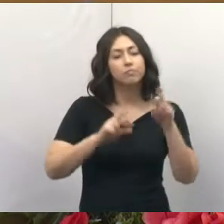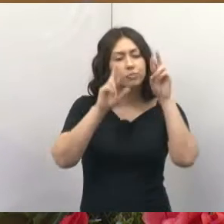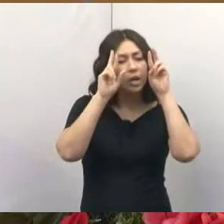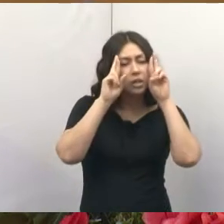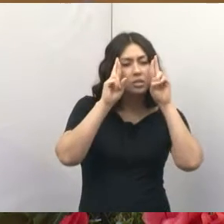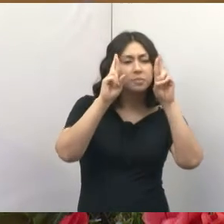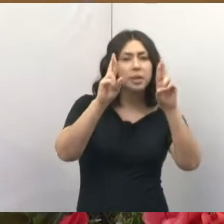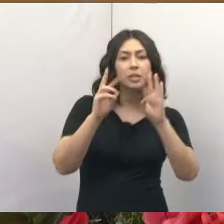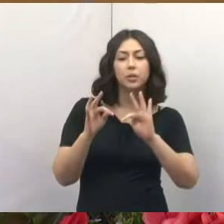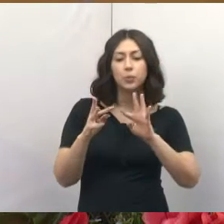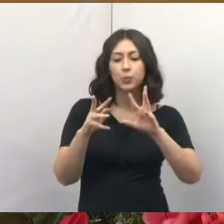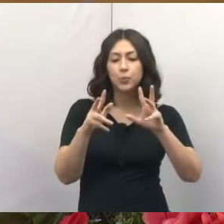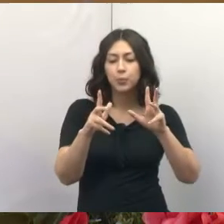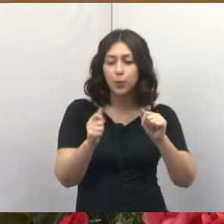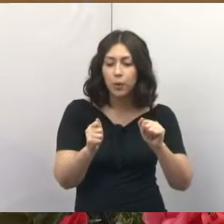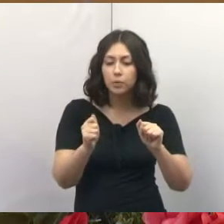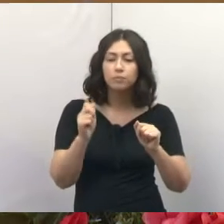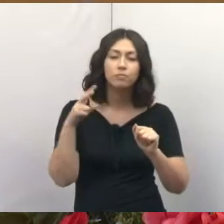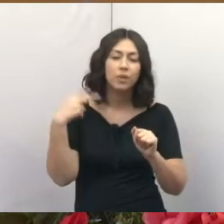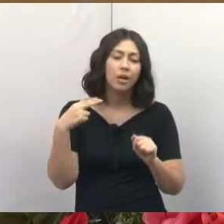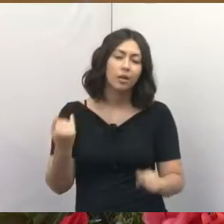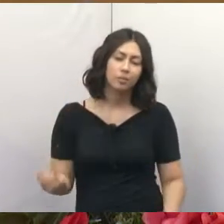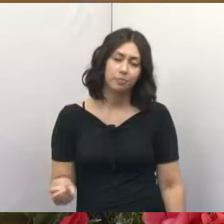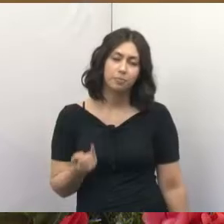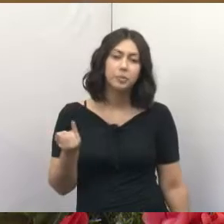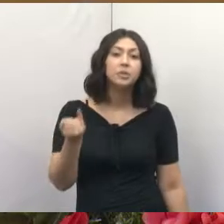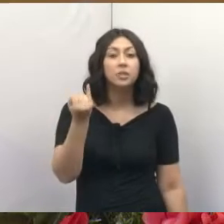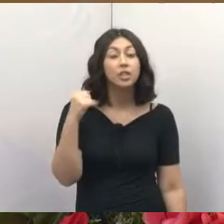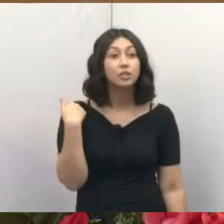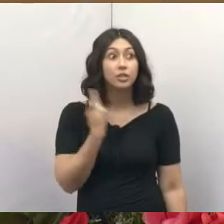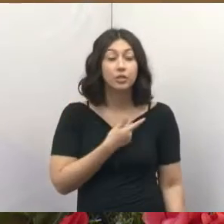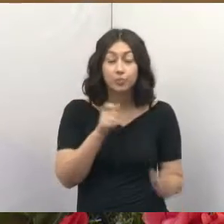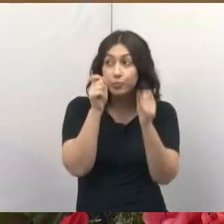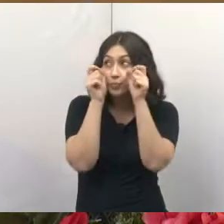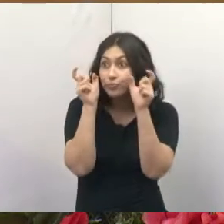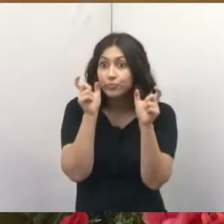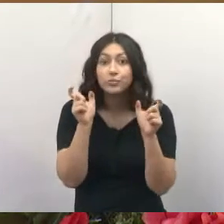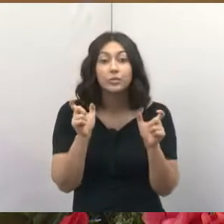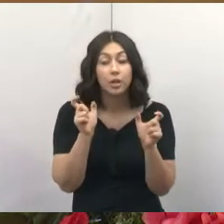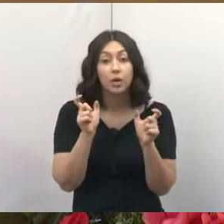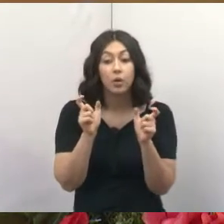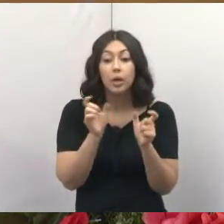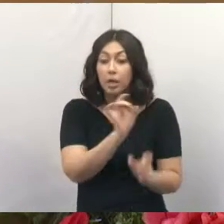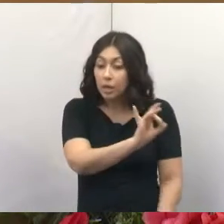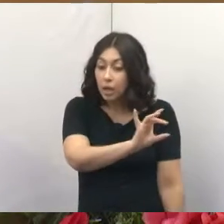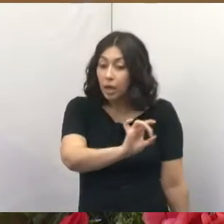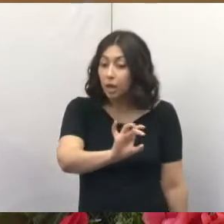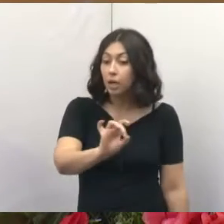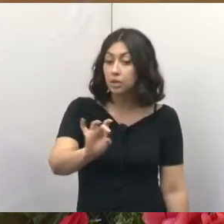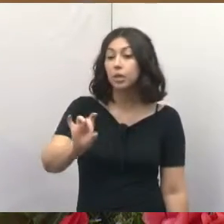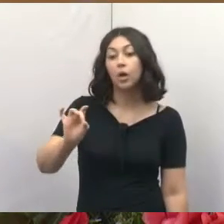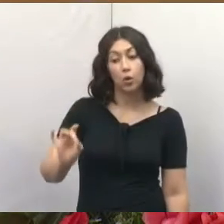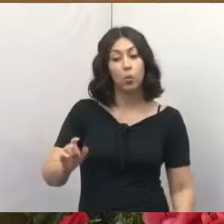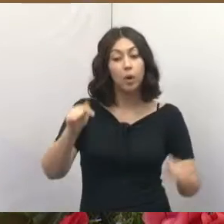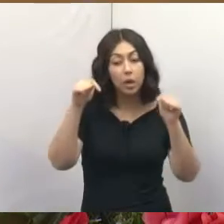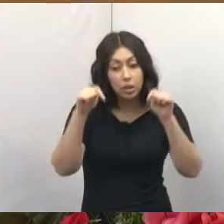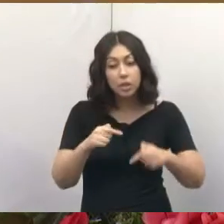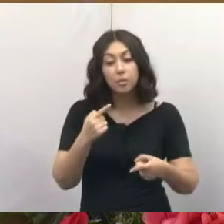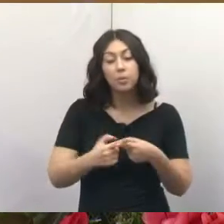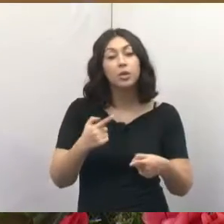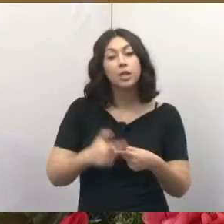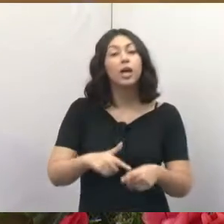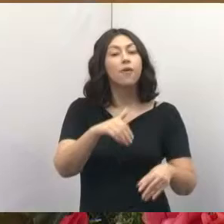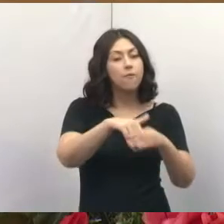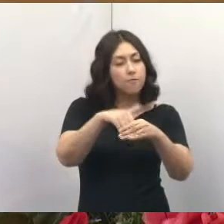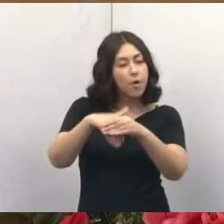aqui toda a fala de todos os vereadores, é importante a gente se atentar a isso. Eu acho que cada vereador que está aqui nessa casa está aqui porque foi